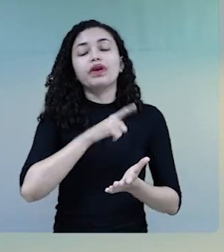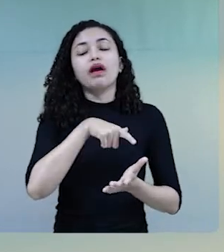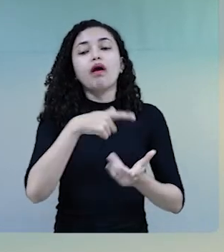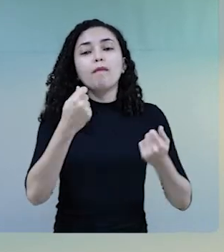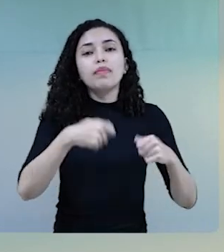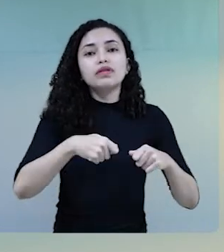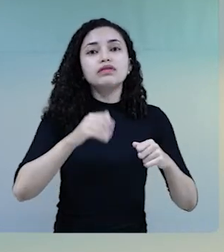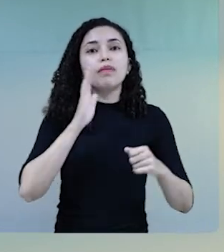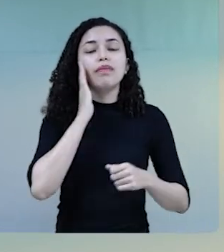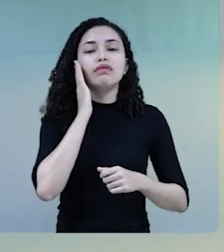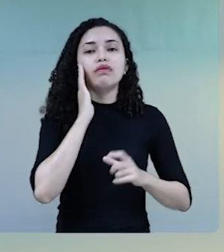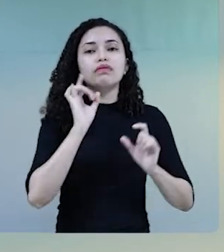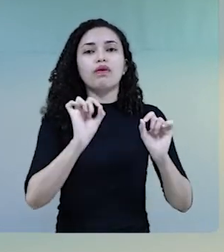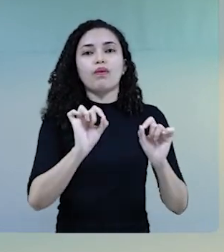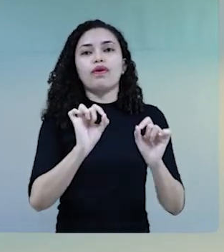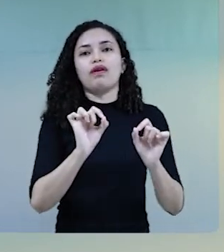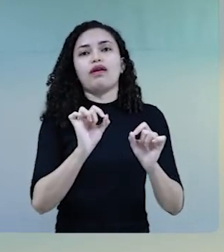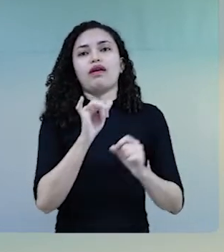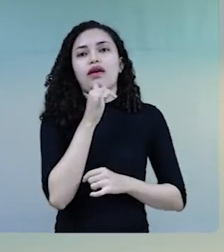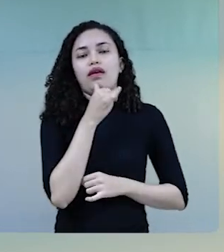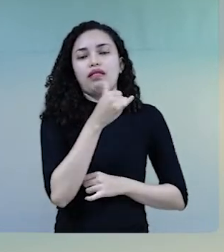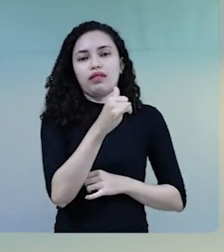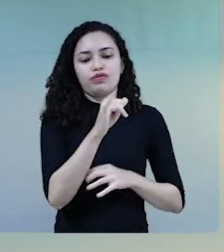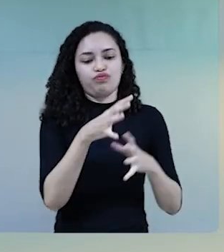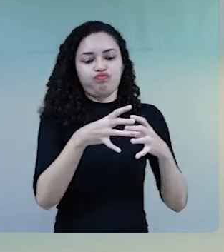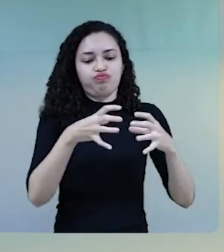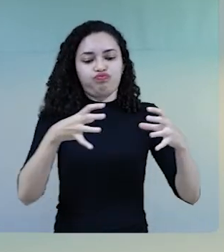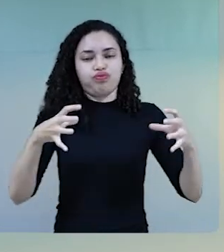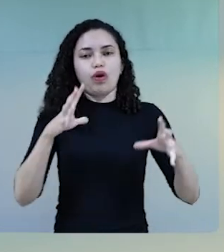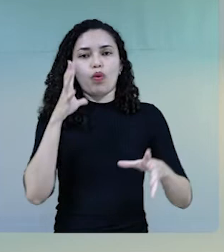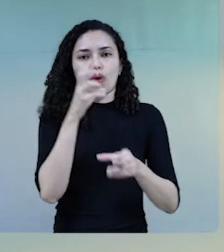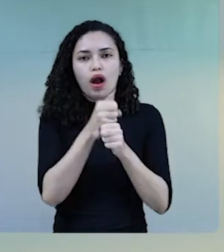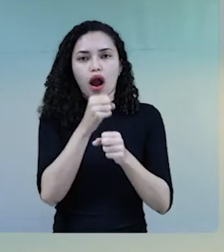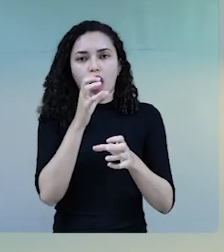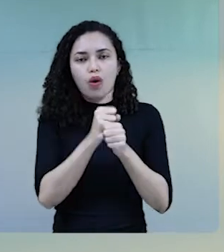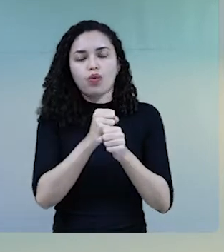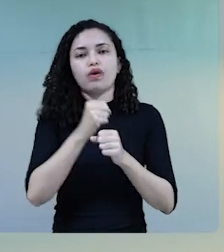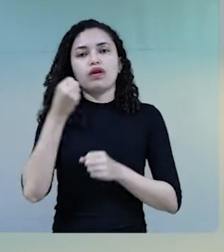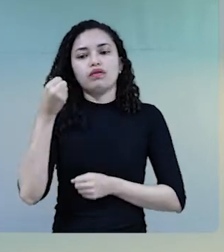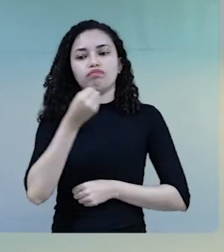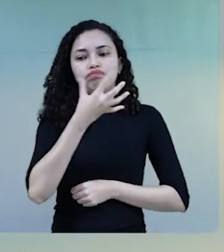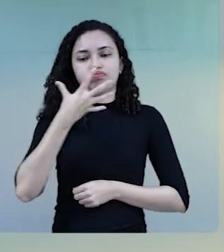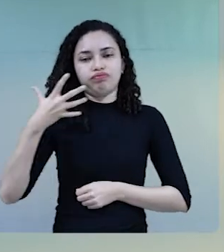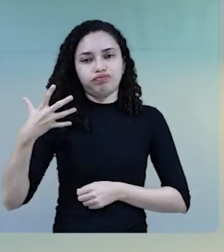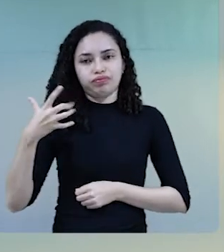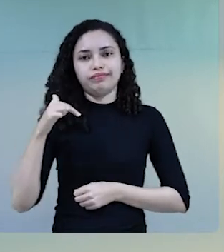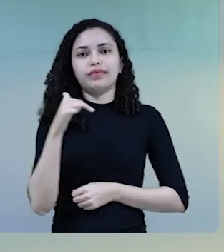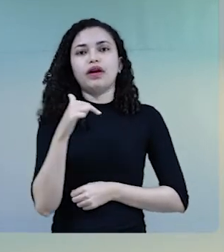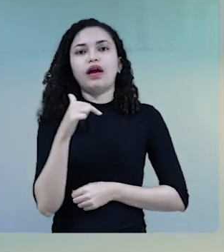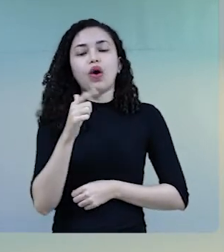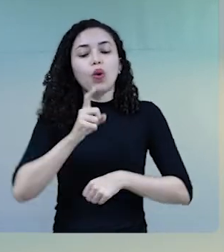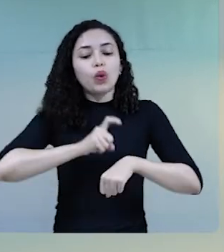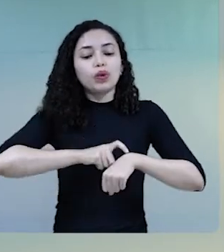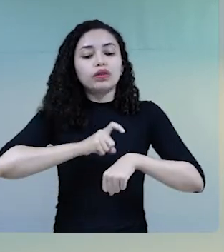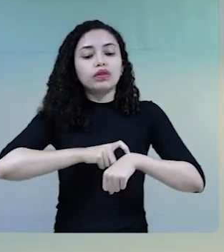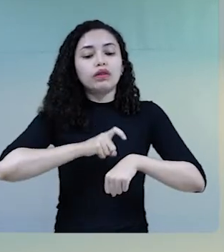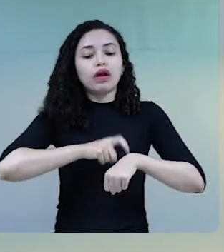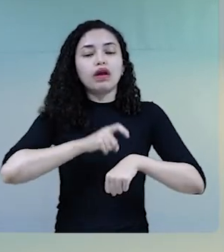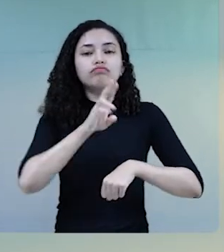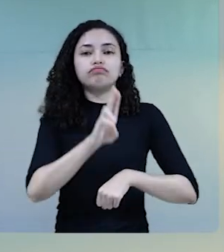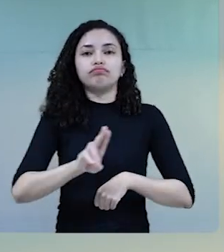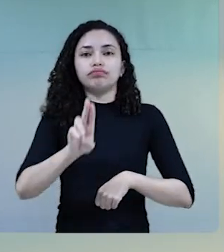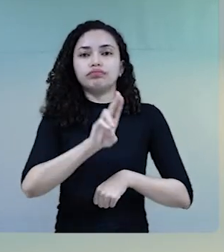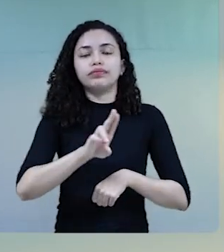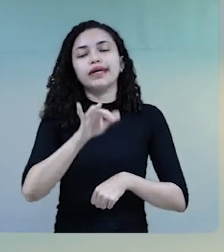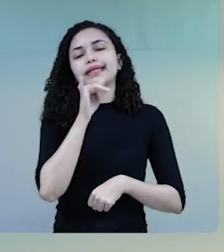da energia elétrica, ele é realizado pelo produto da potência do equipamento multiplicado pelo tempo de uso, tá? É tanto que no